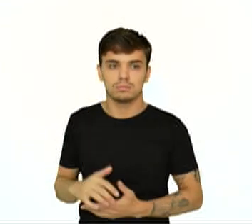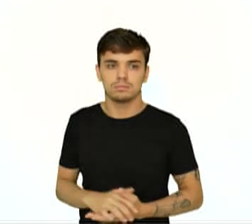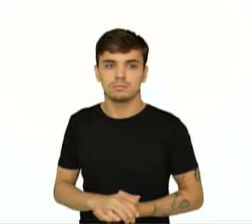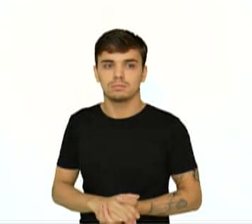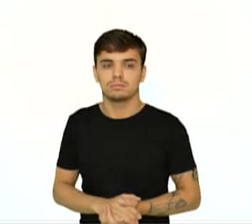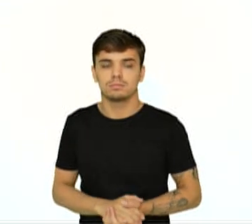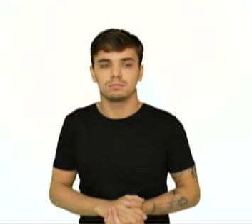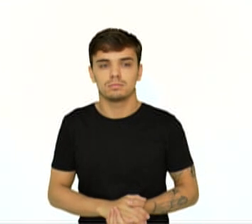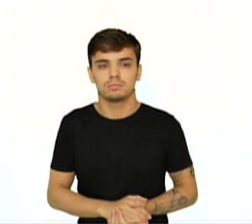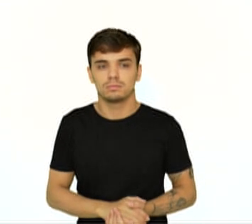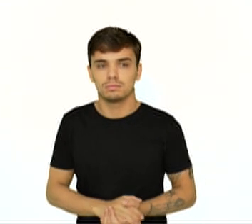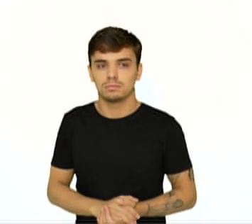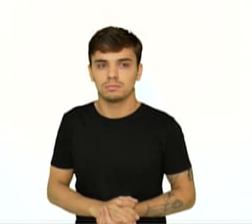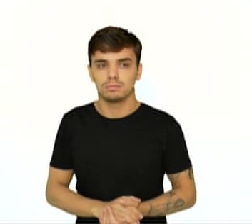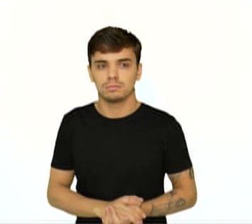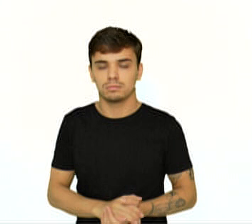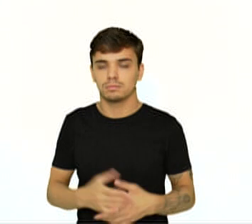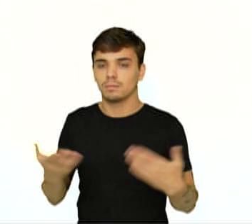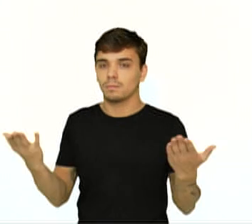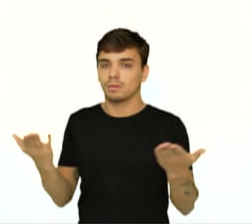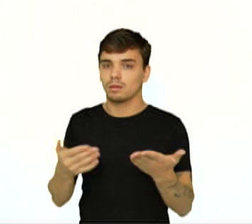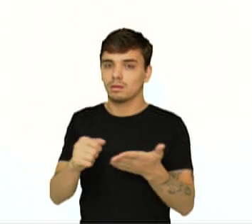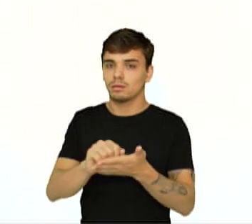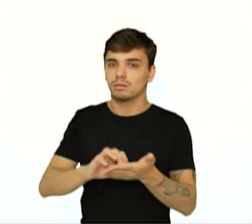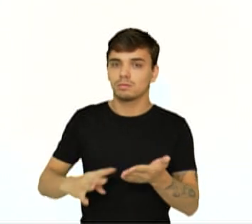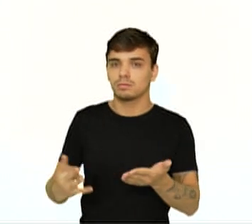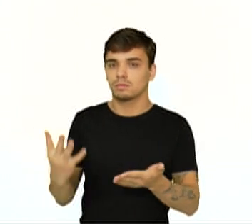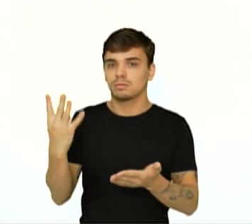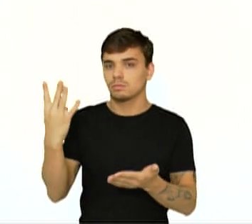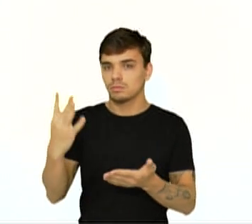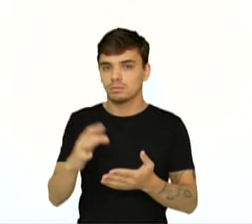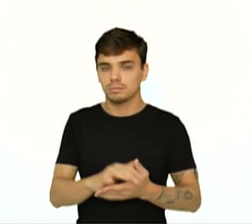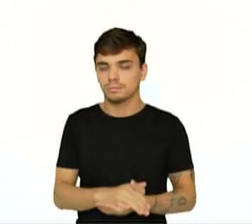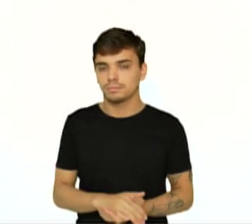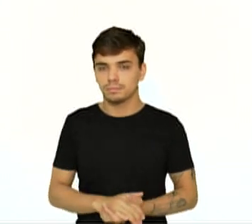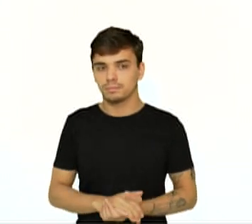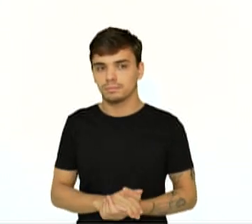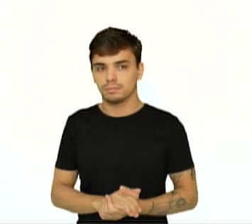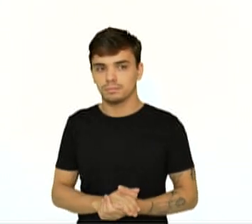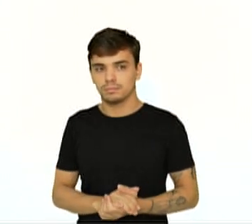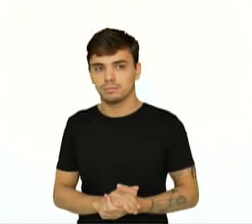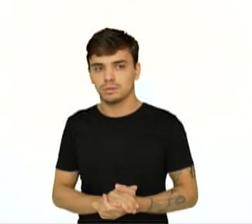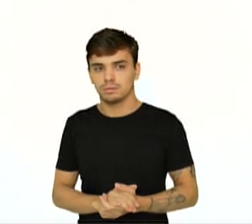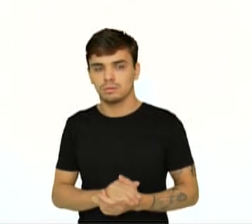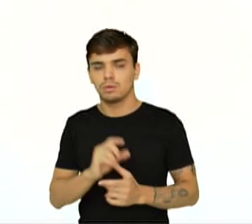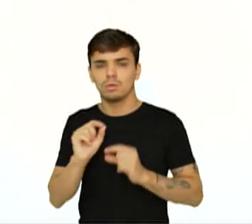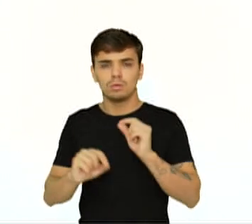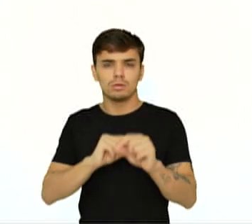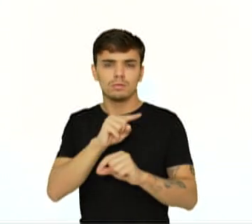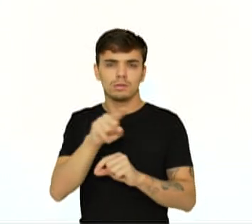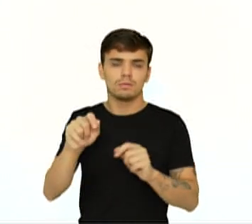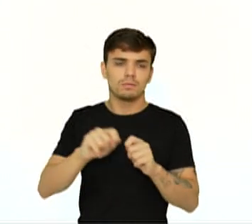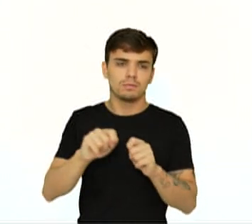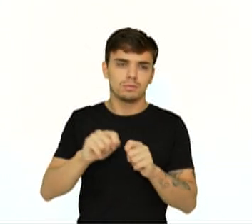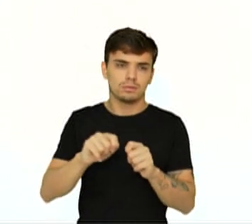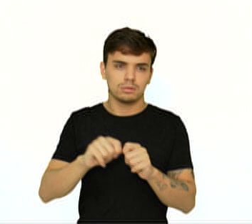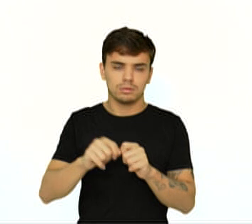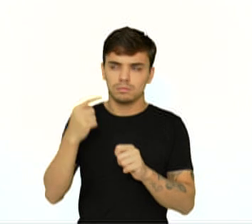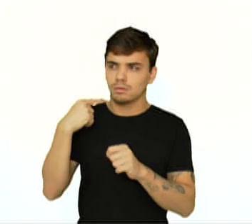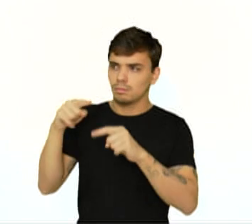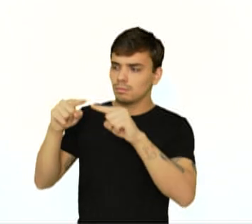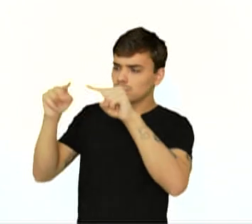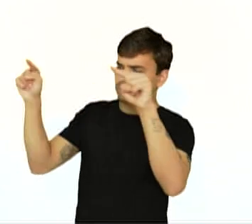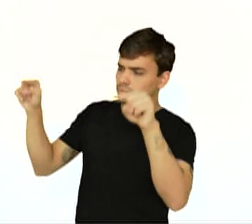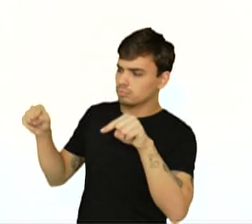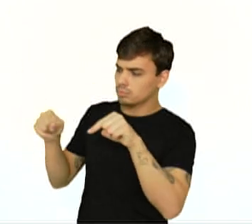ou ustedes dan. Em la atividade 4, né? O que você vai fazer? Você vai observar